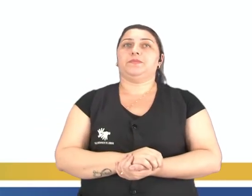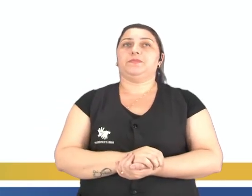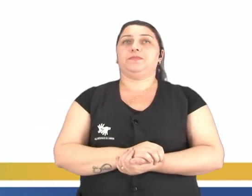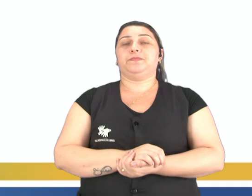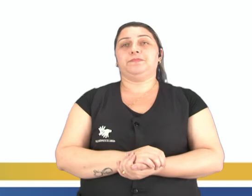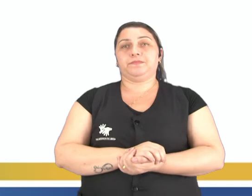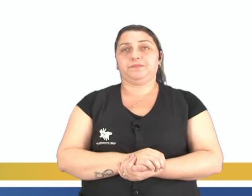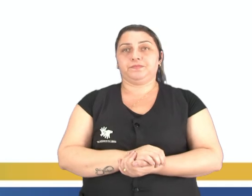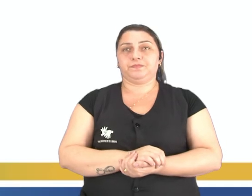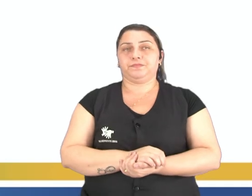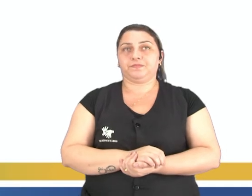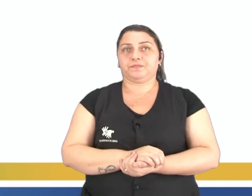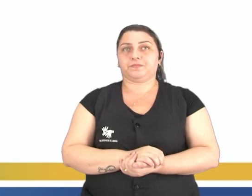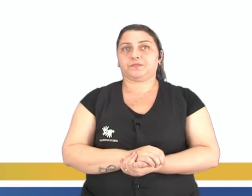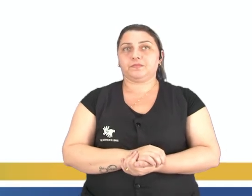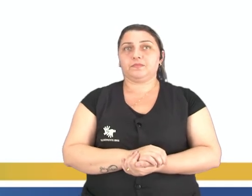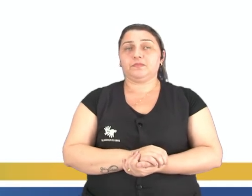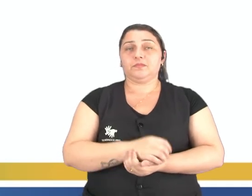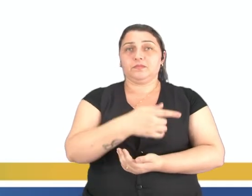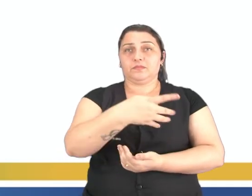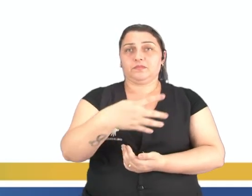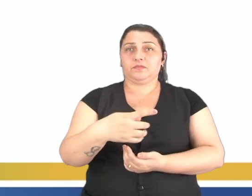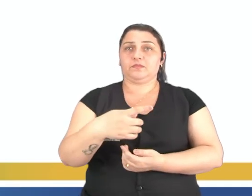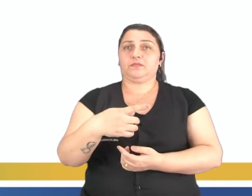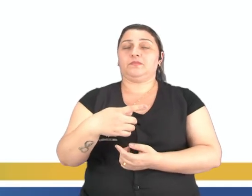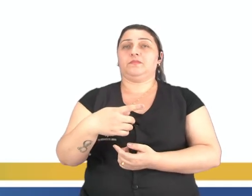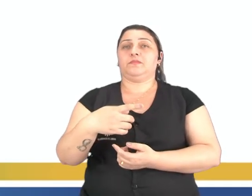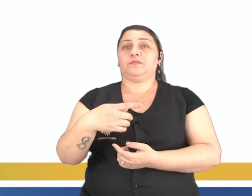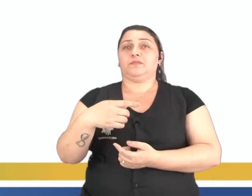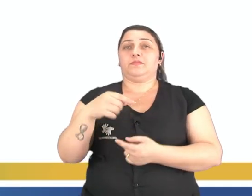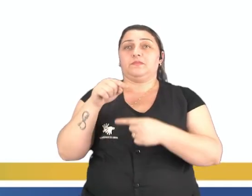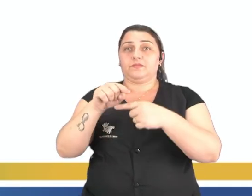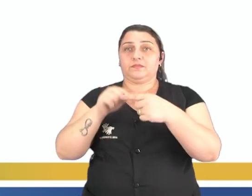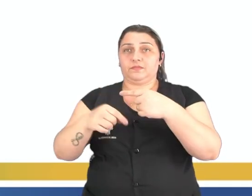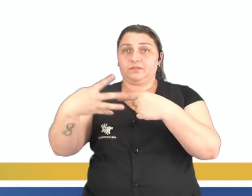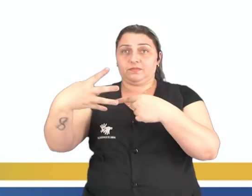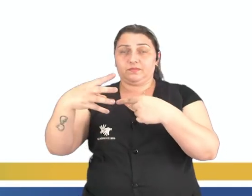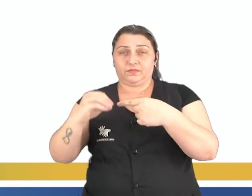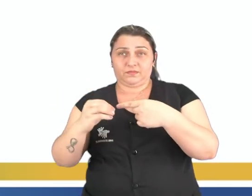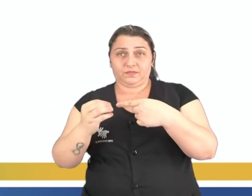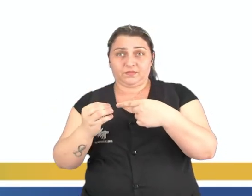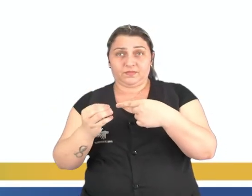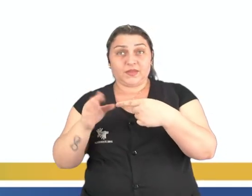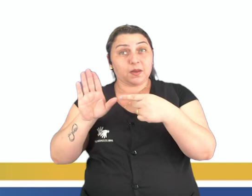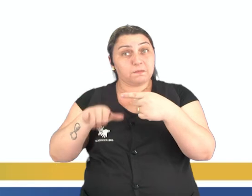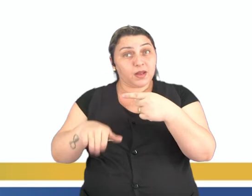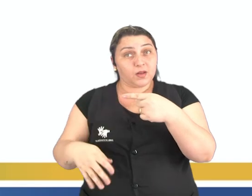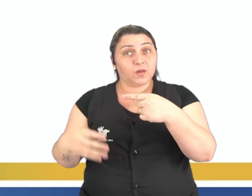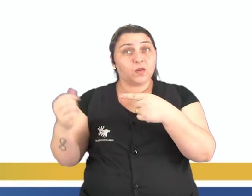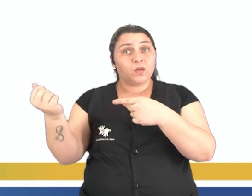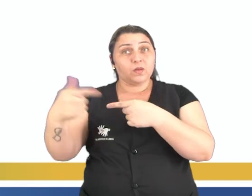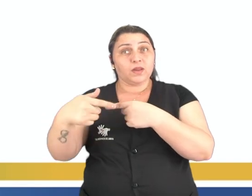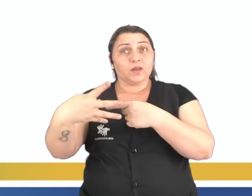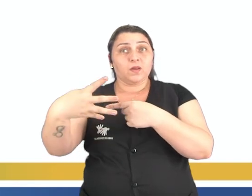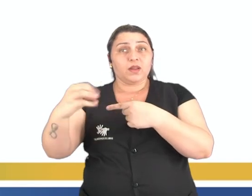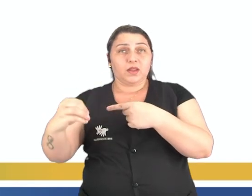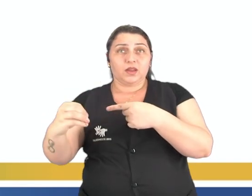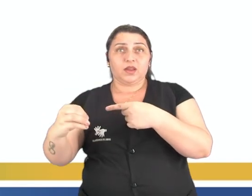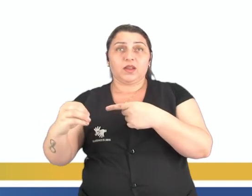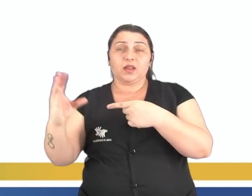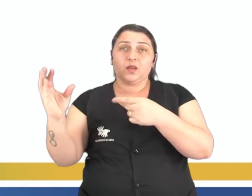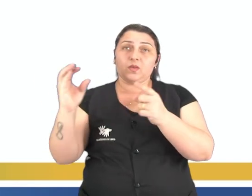24, beleza? 24 dividido para 40. Perceba que 24 ele é menor que 40. Então, nós